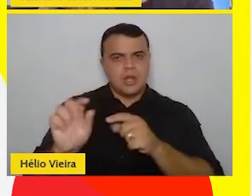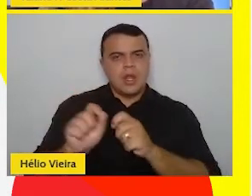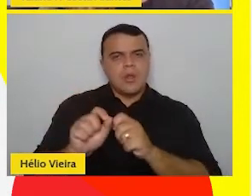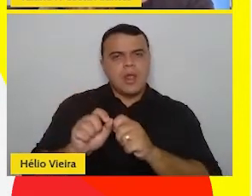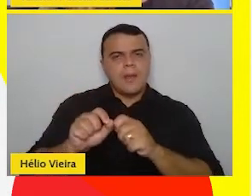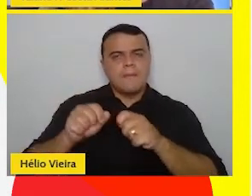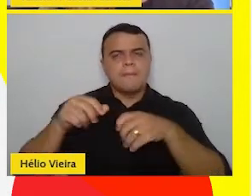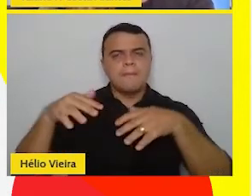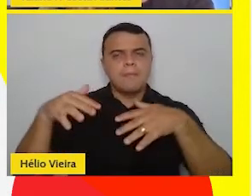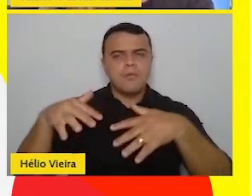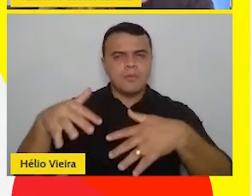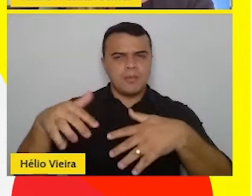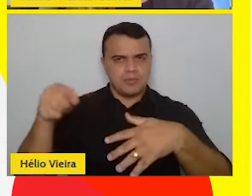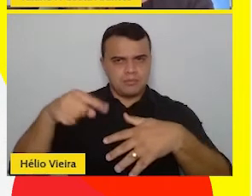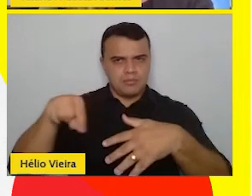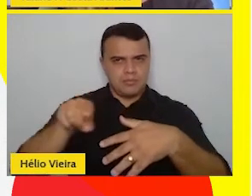movimento